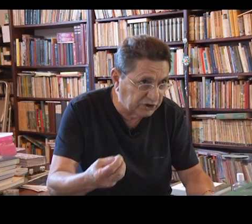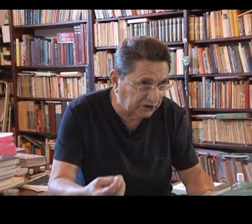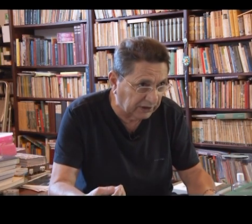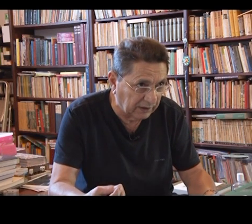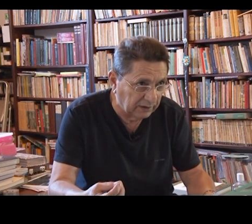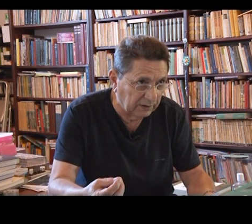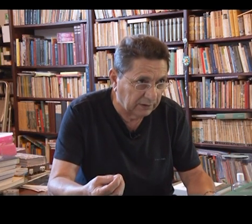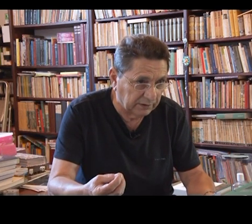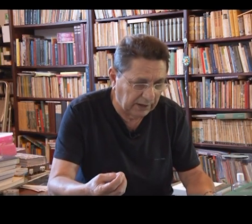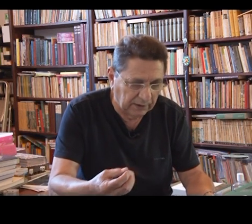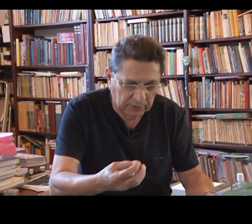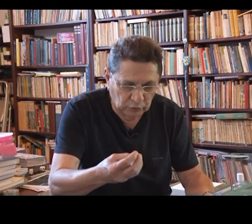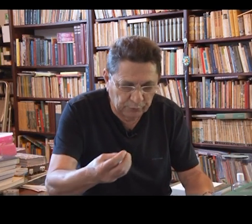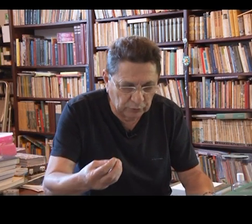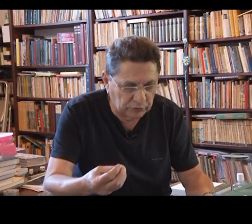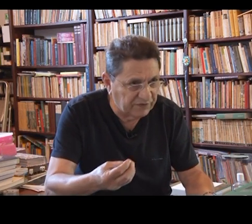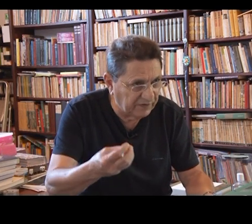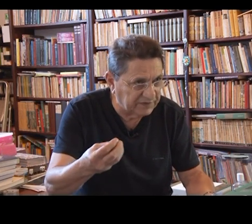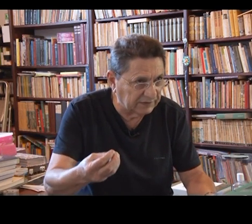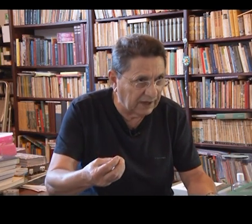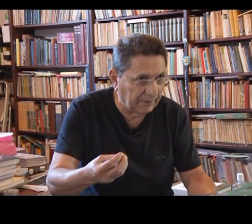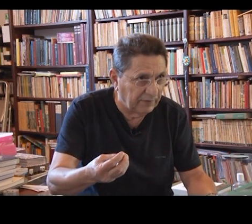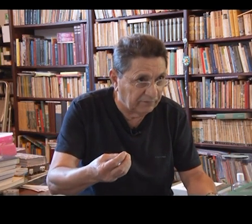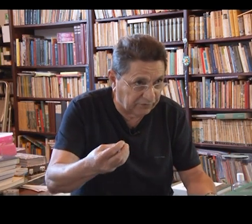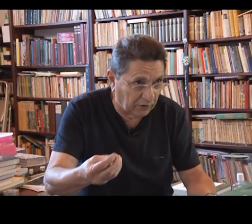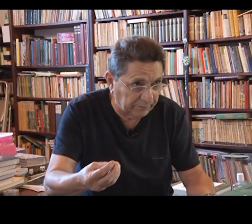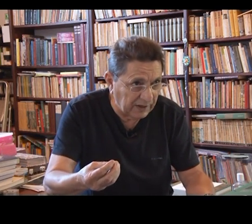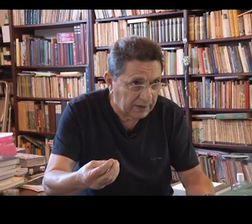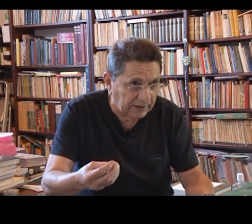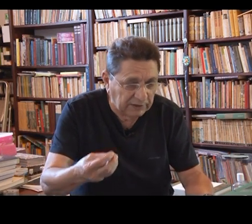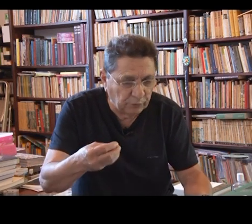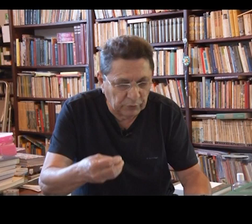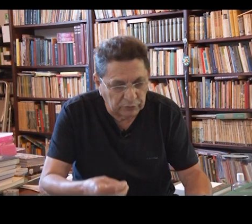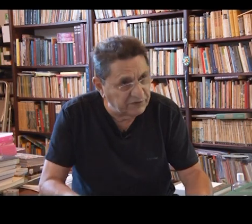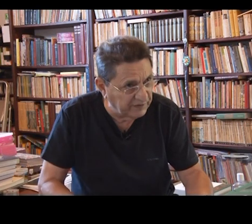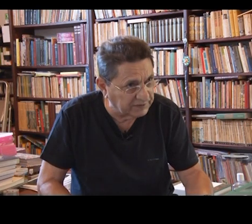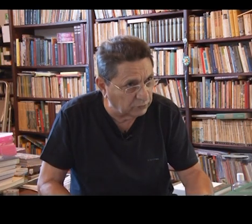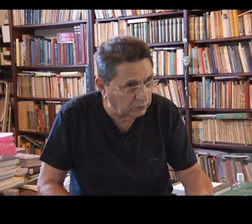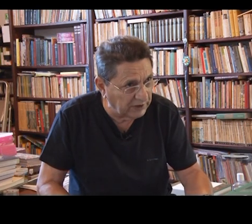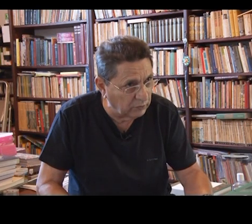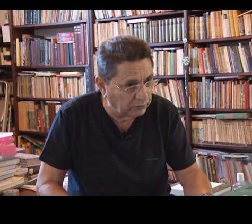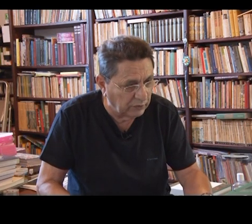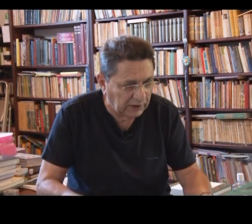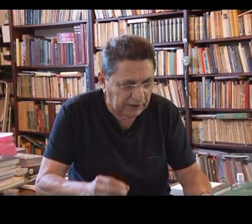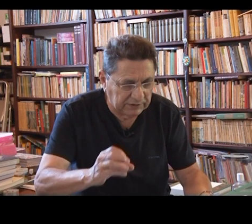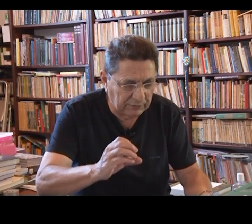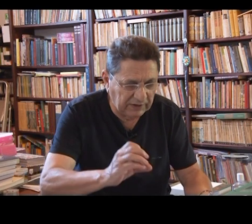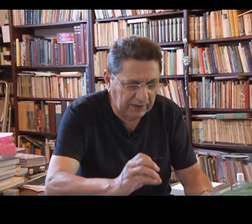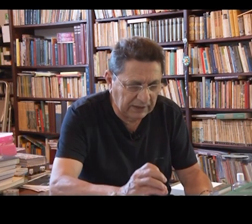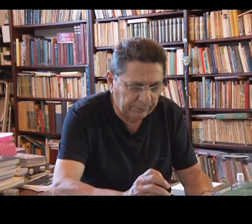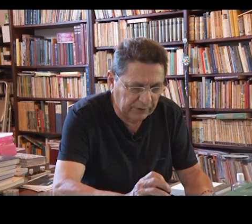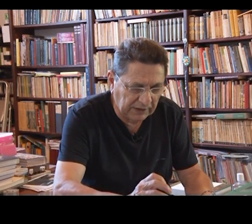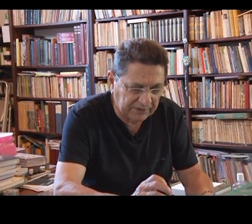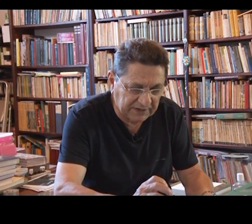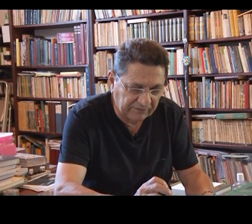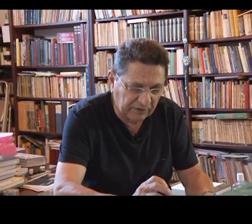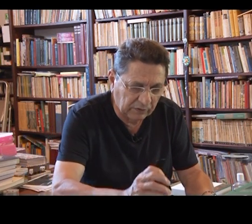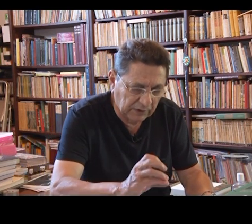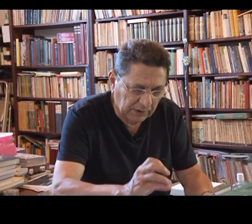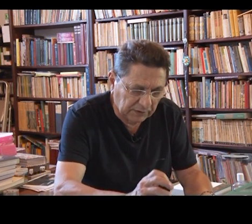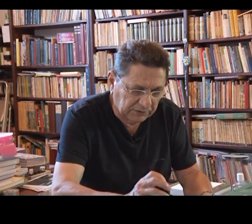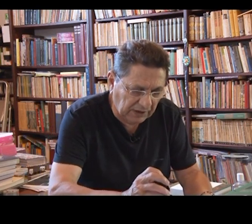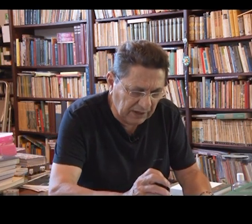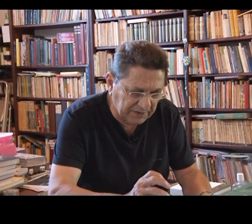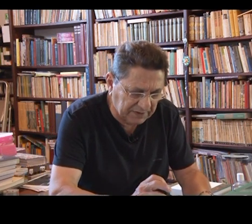poesia erudita, né? Do ponto de vista da forma e do ponto de vista do conteúdo. Então ele